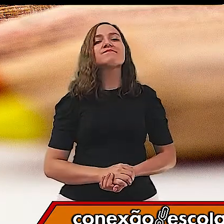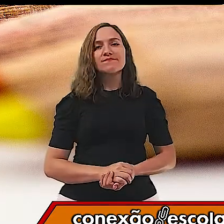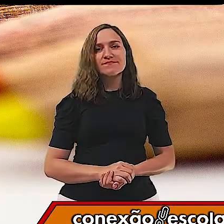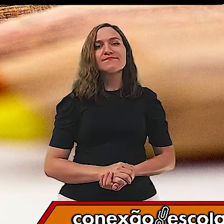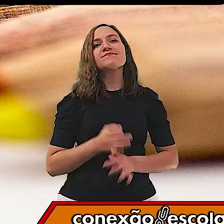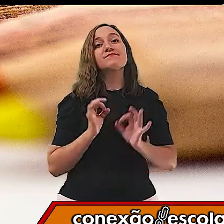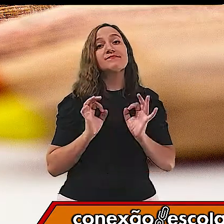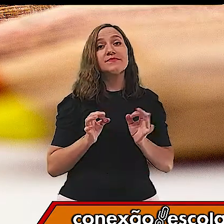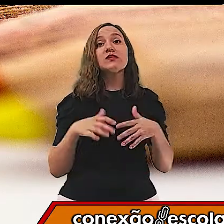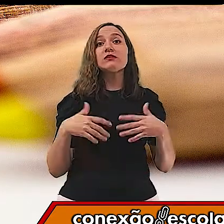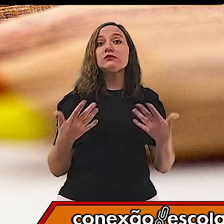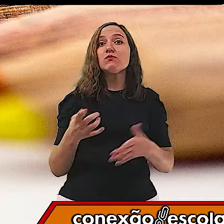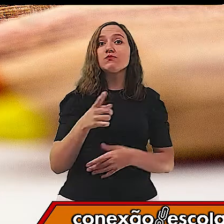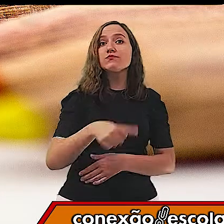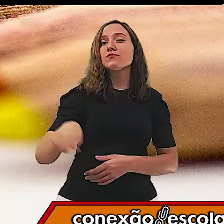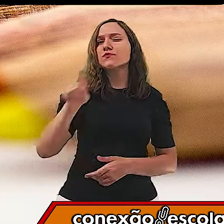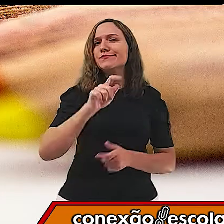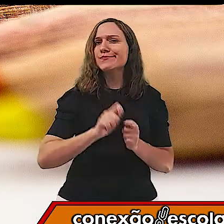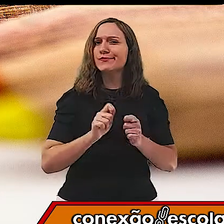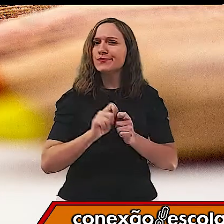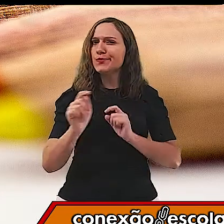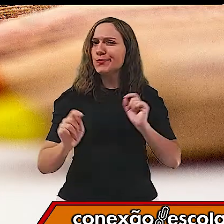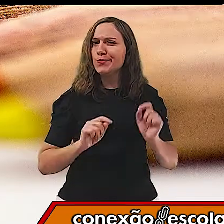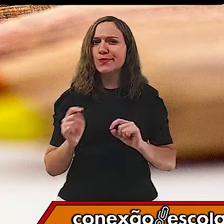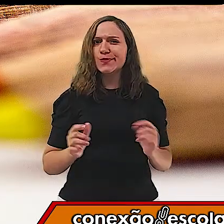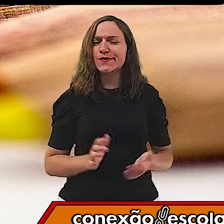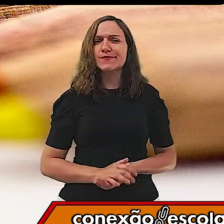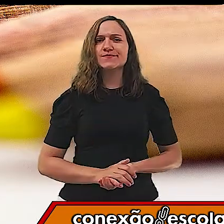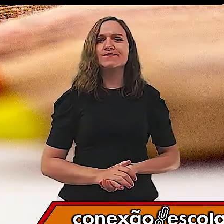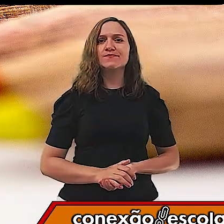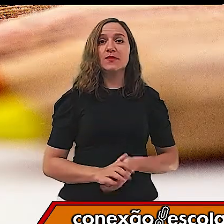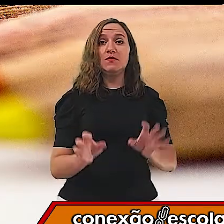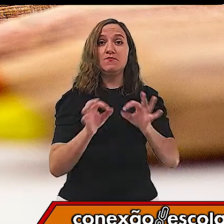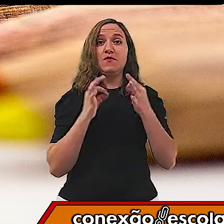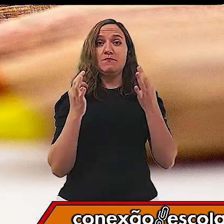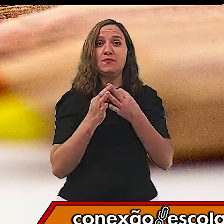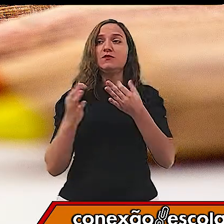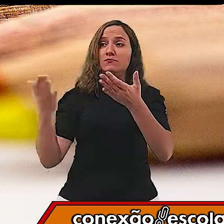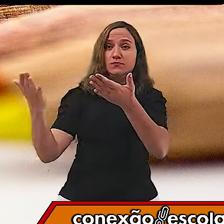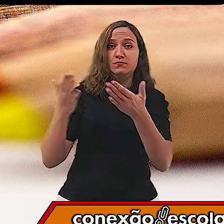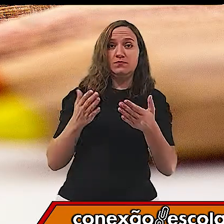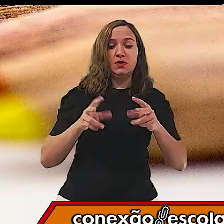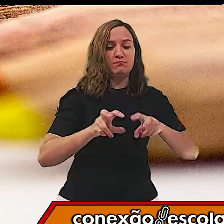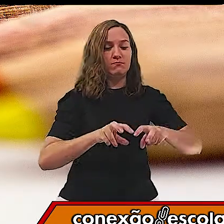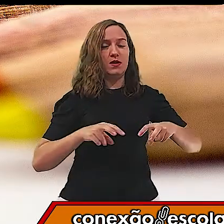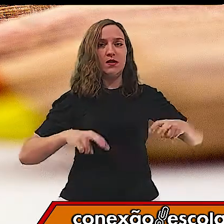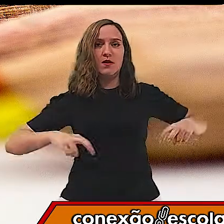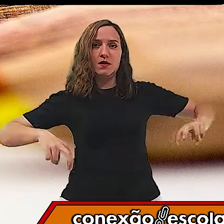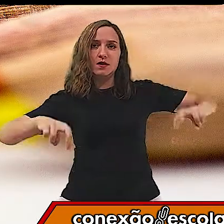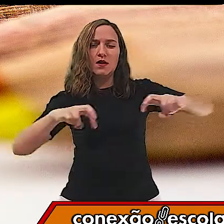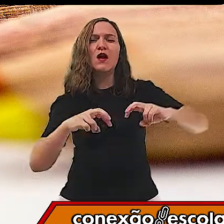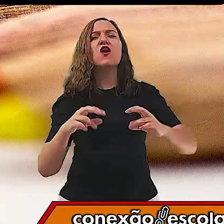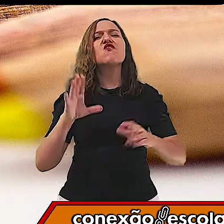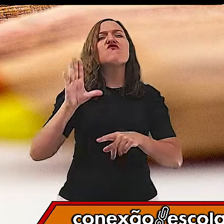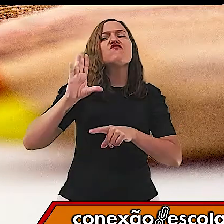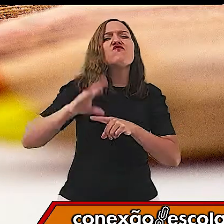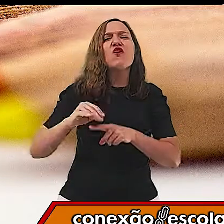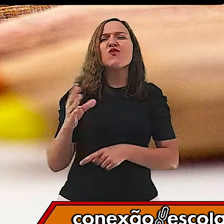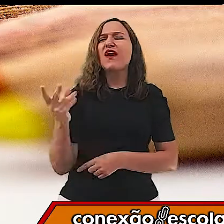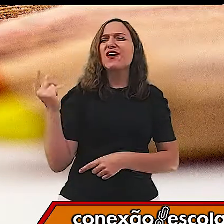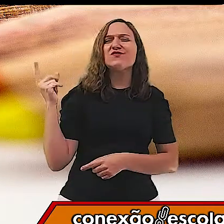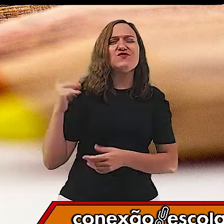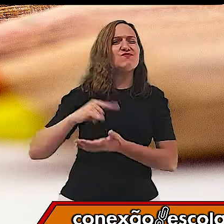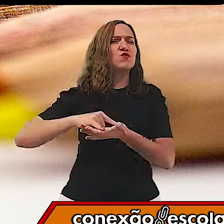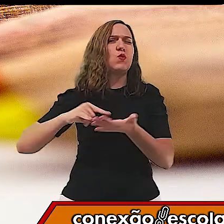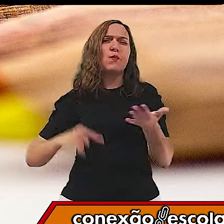tia Isabela. Então, o que vocês vão fazer? Vão sentar em círculo, pegar aquelas fotografias antigas,